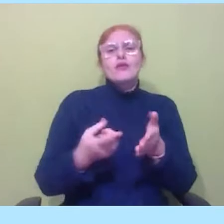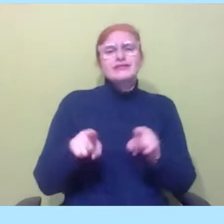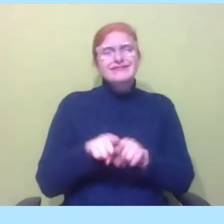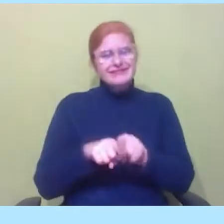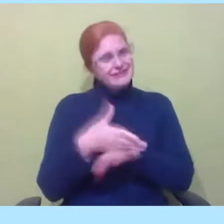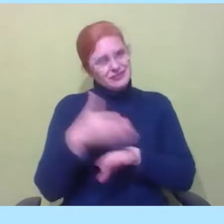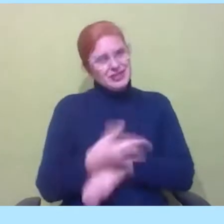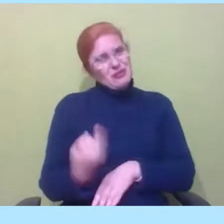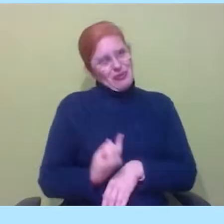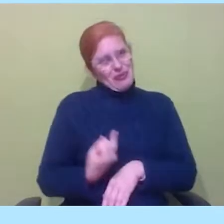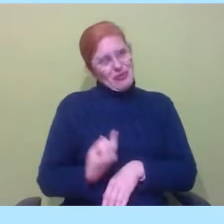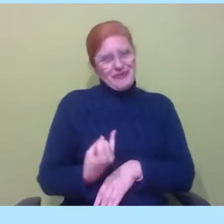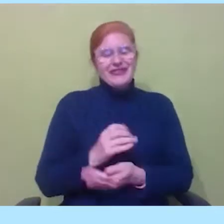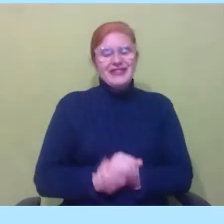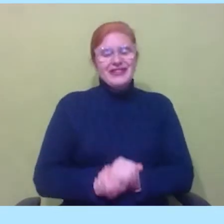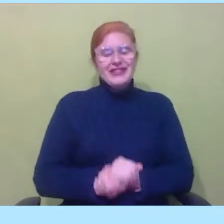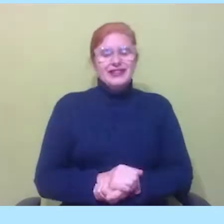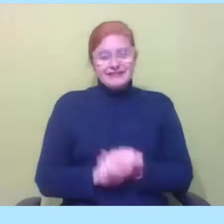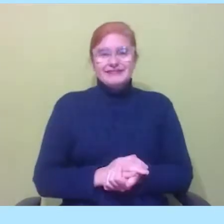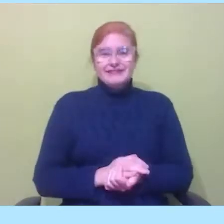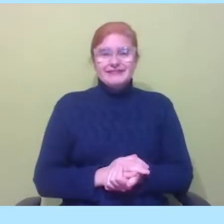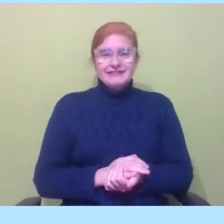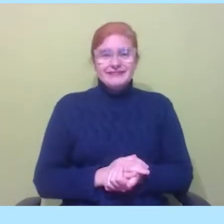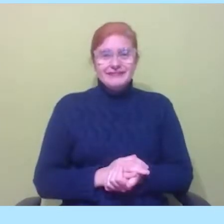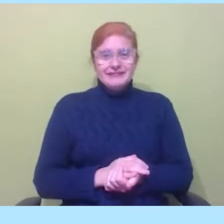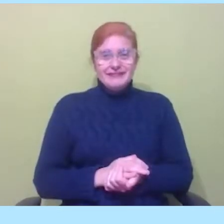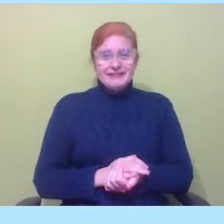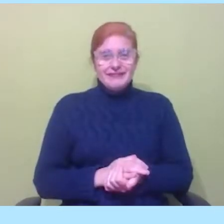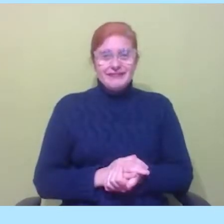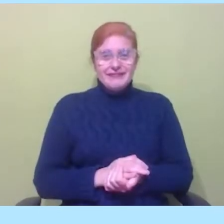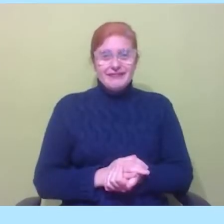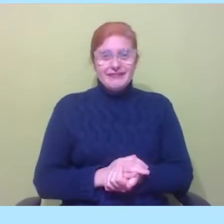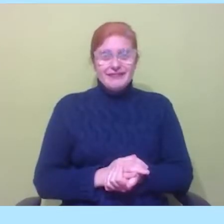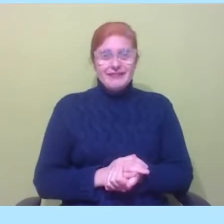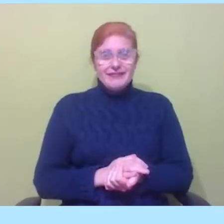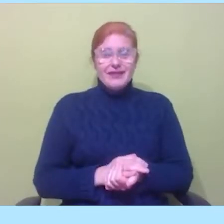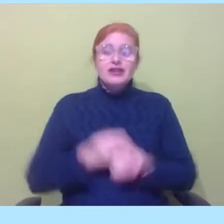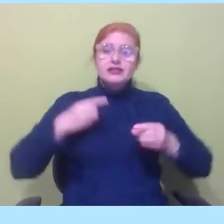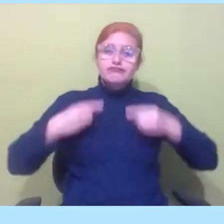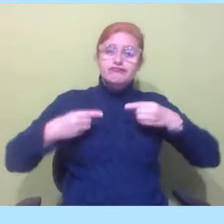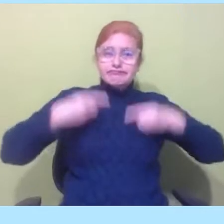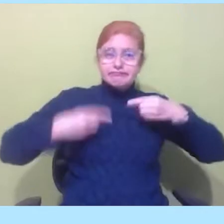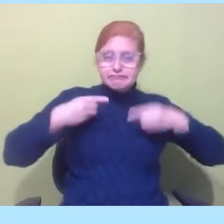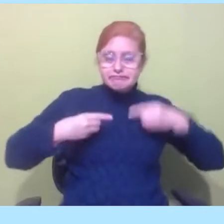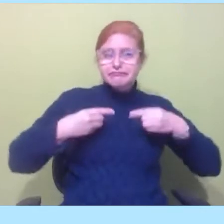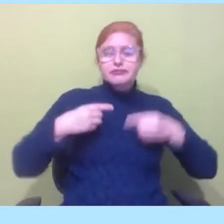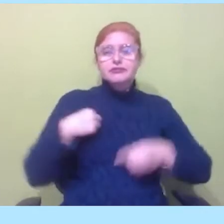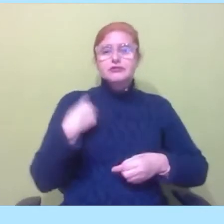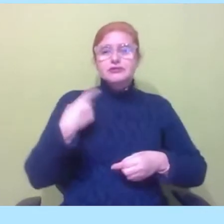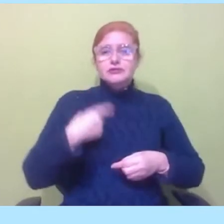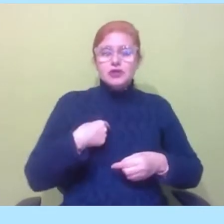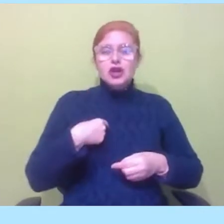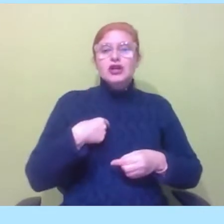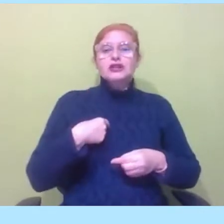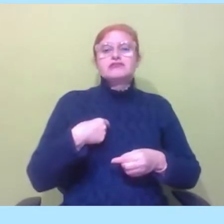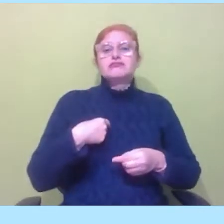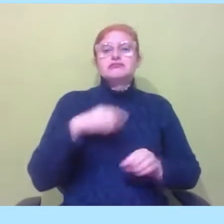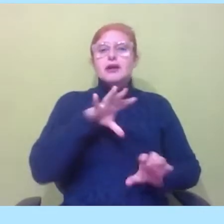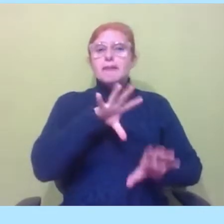Bom, aqui nesse debate, a gente recolheu um pouco das impressões de